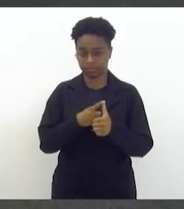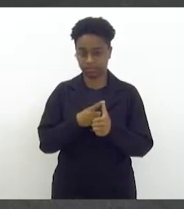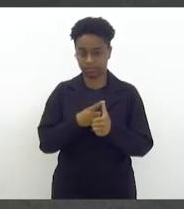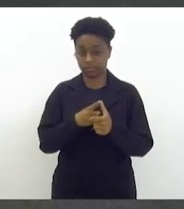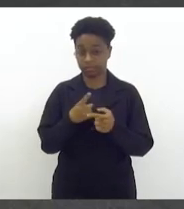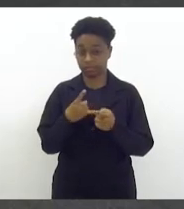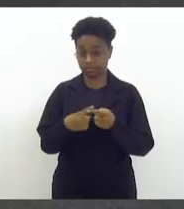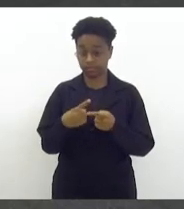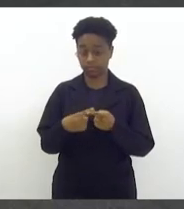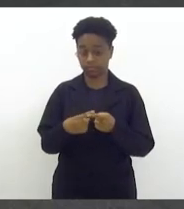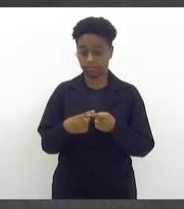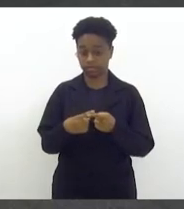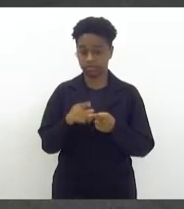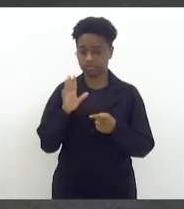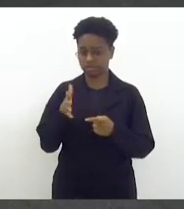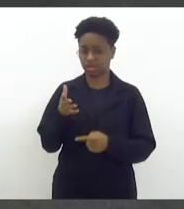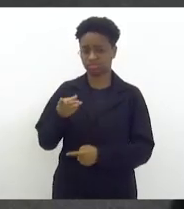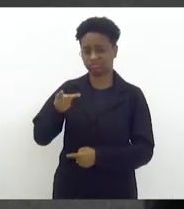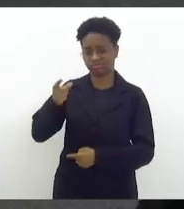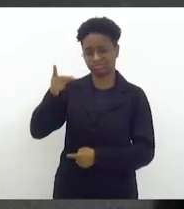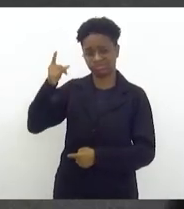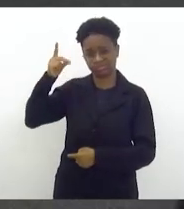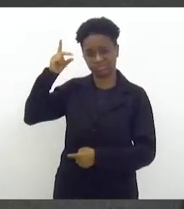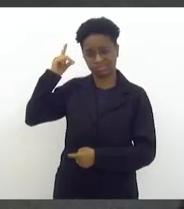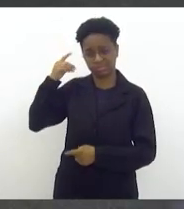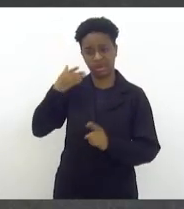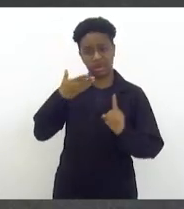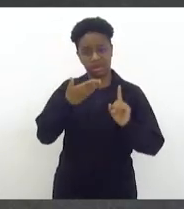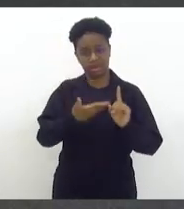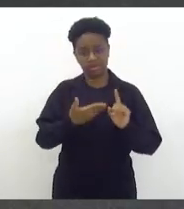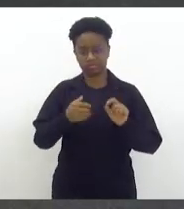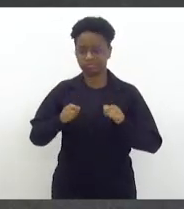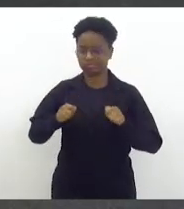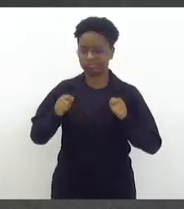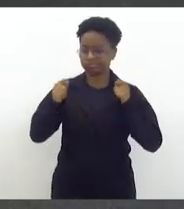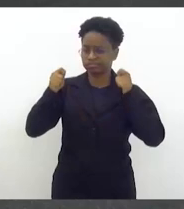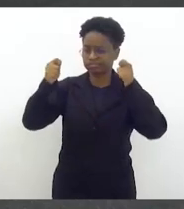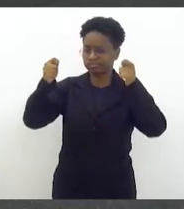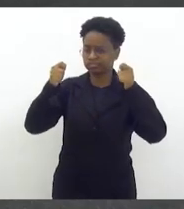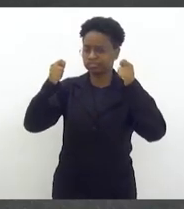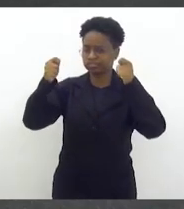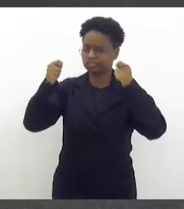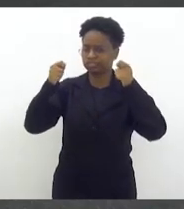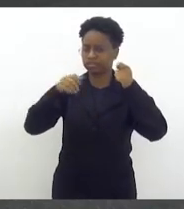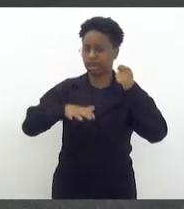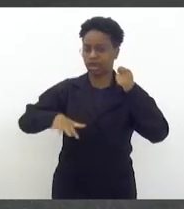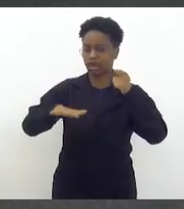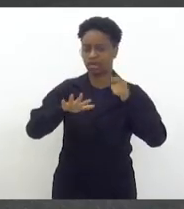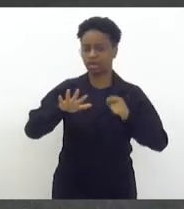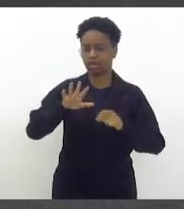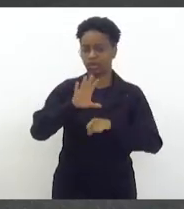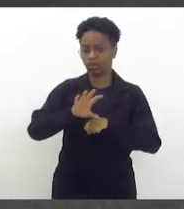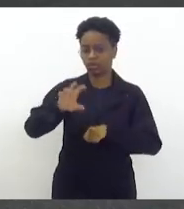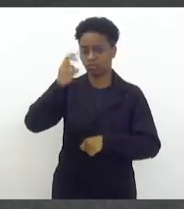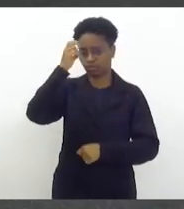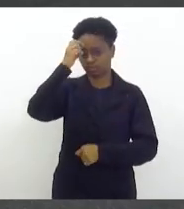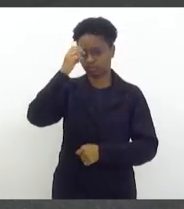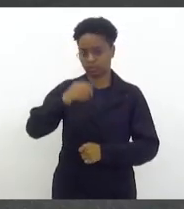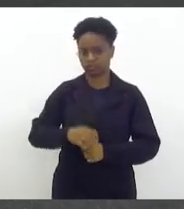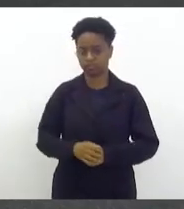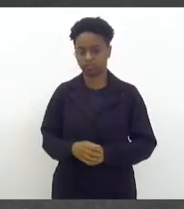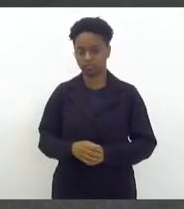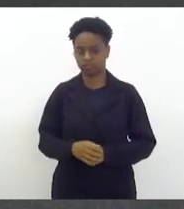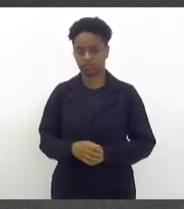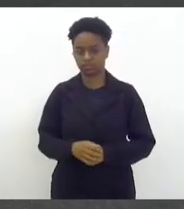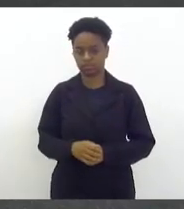de muito ela é uma militante cultural. Ela é uma